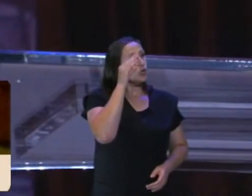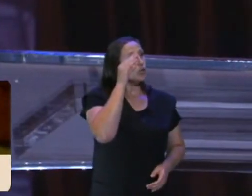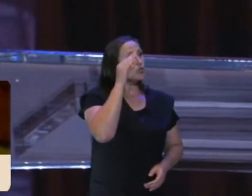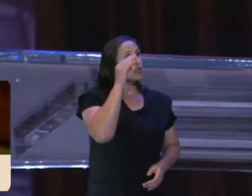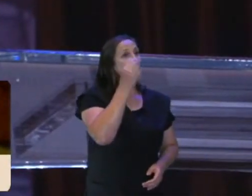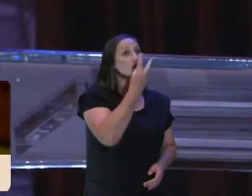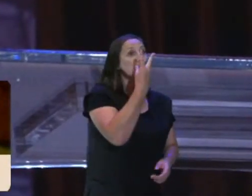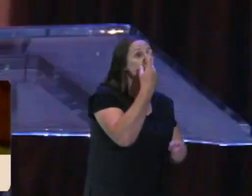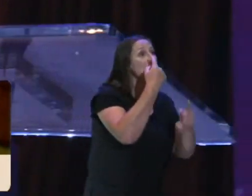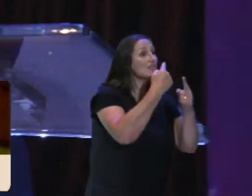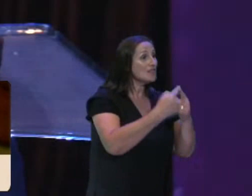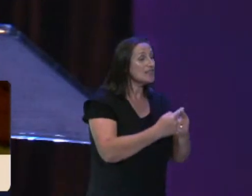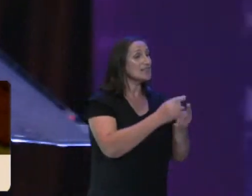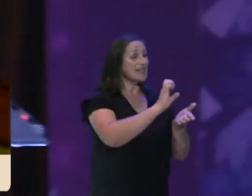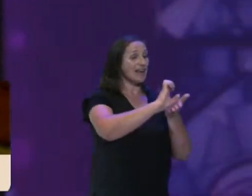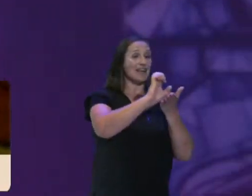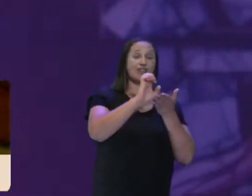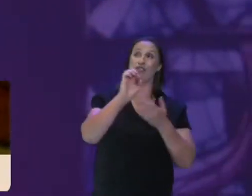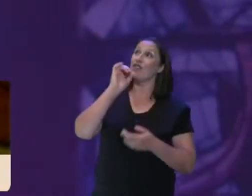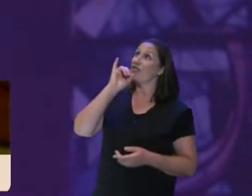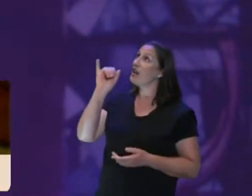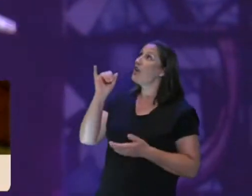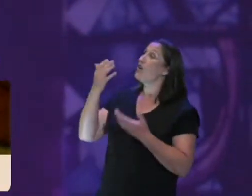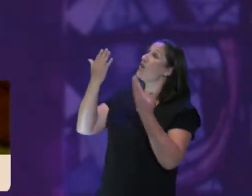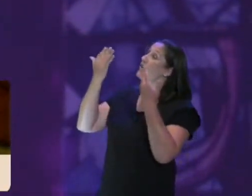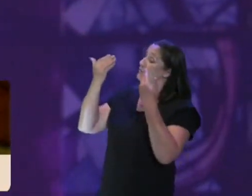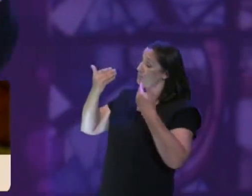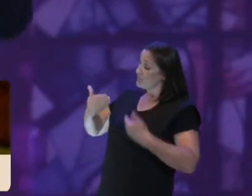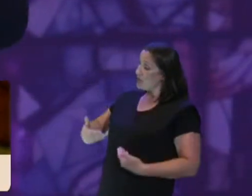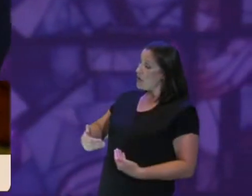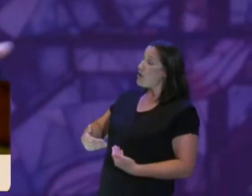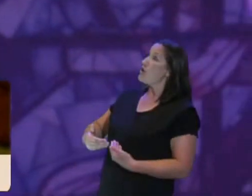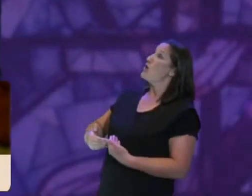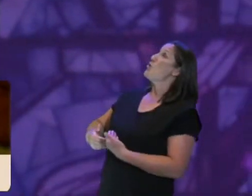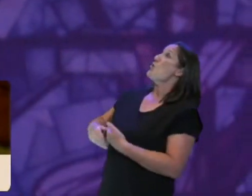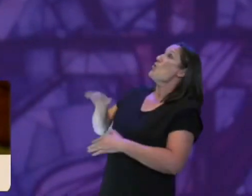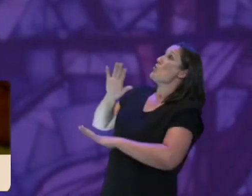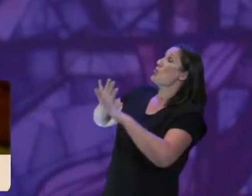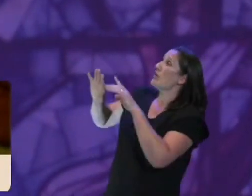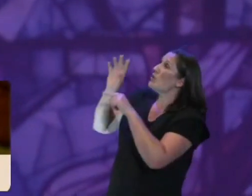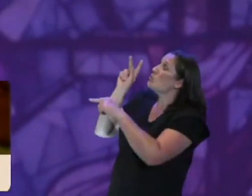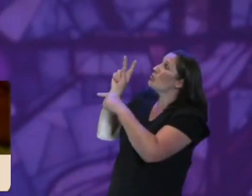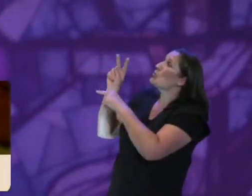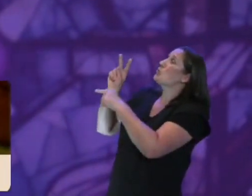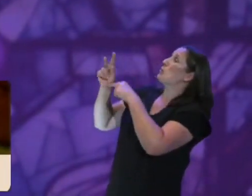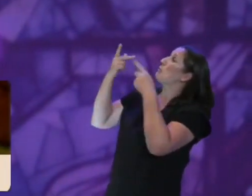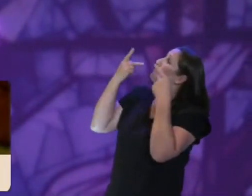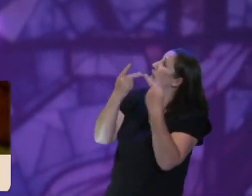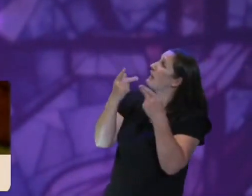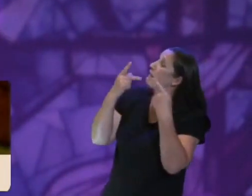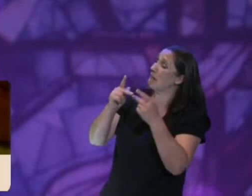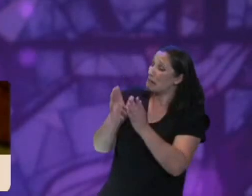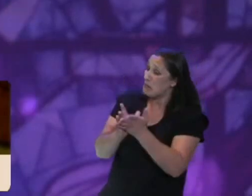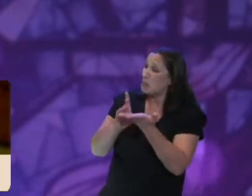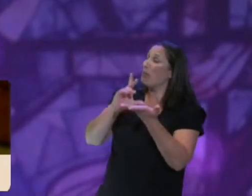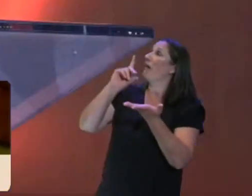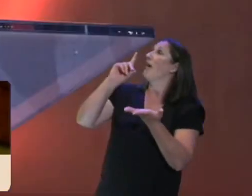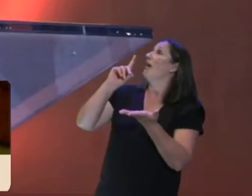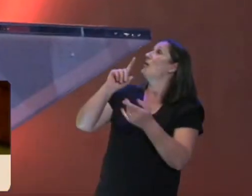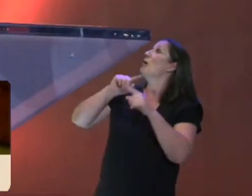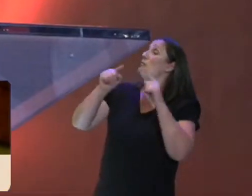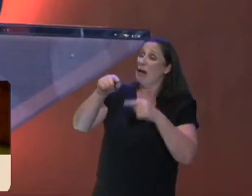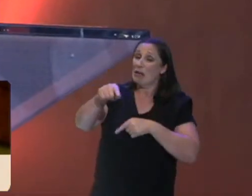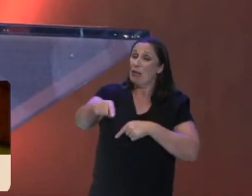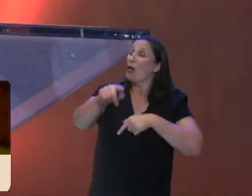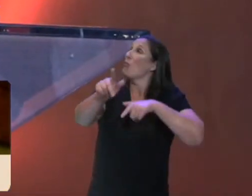coisa. Ele vai dizer assim: olha, Senhor, eu sou um cara sério contigo, zeloso, eu estou pregando a palavra, mas esse